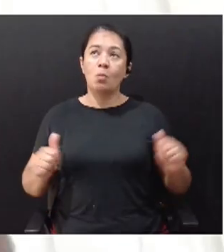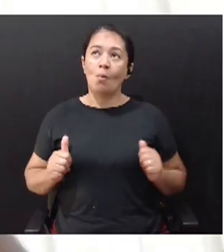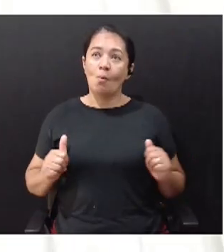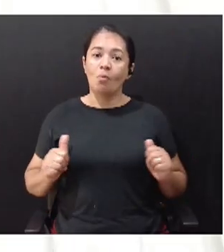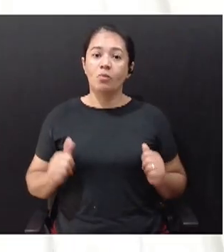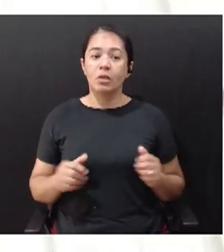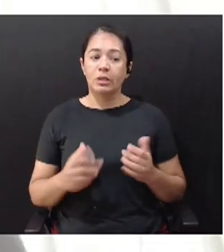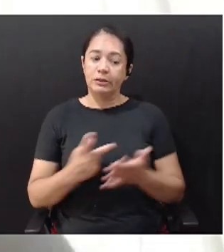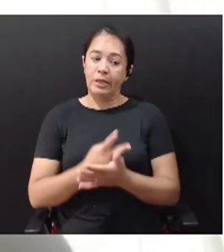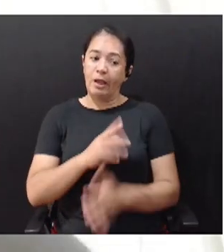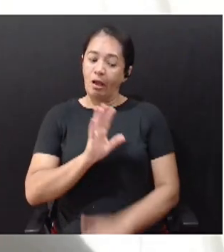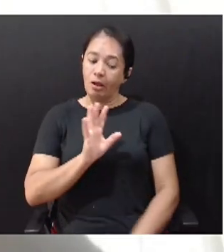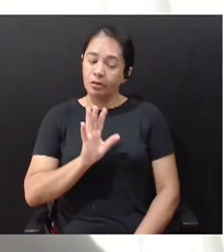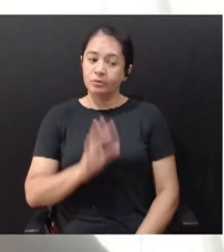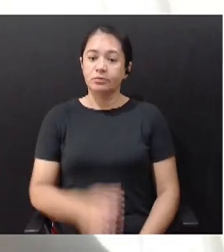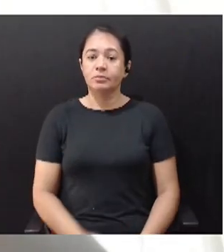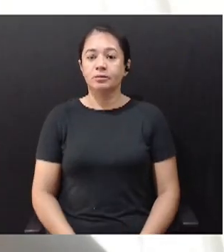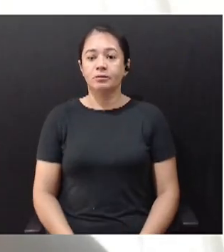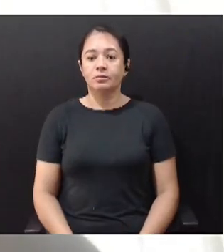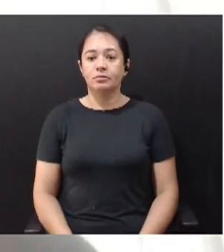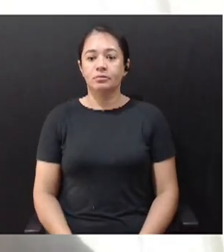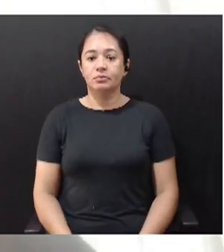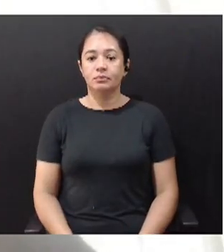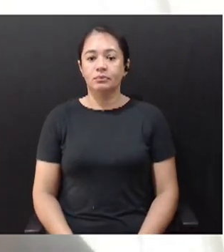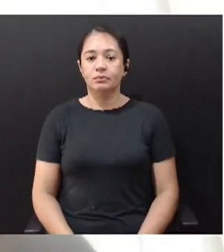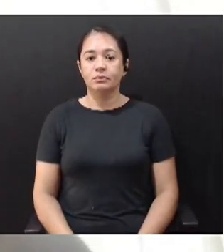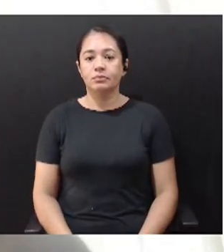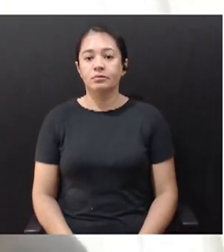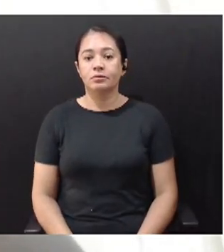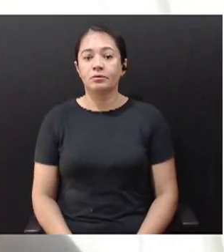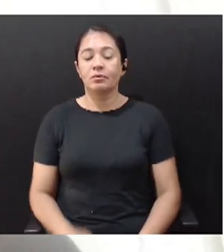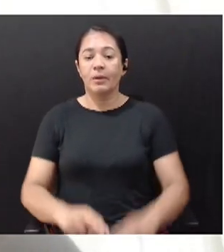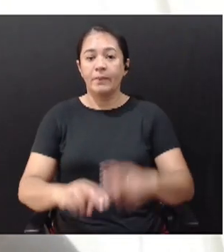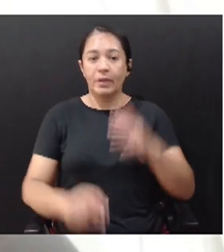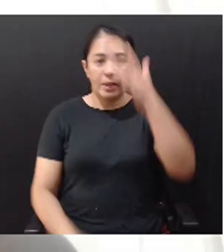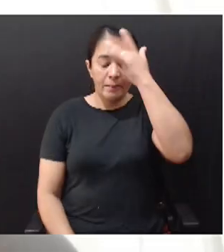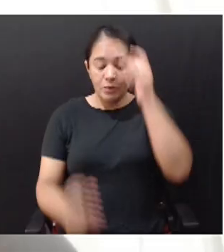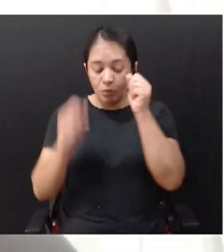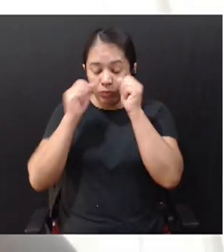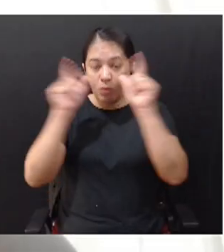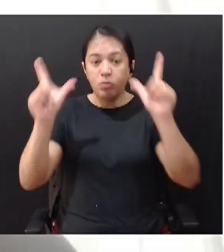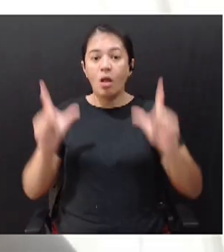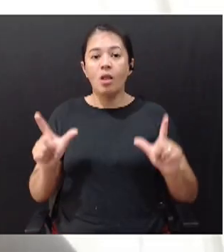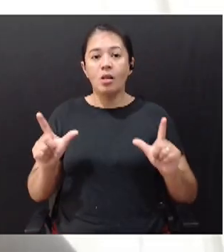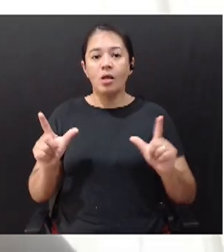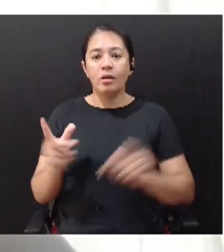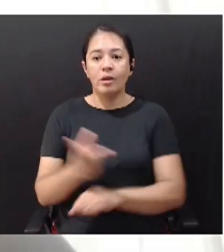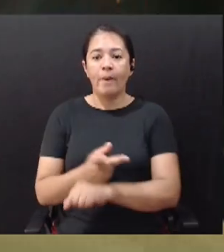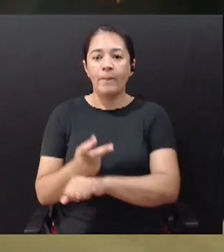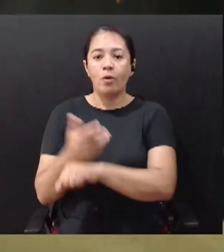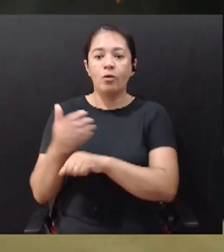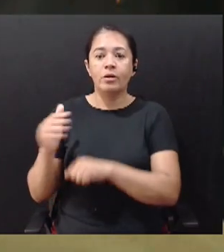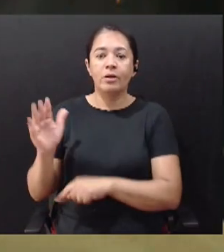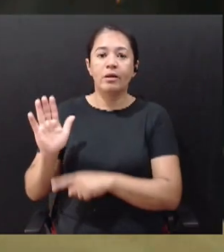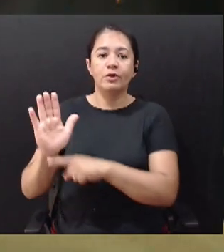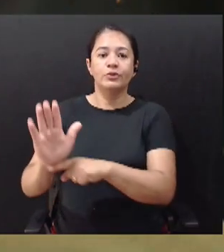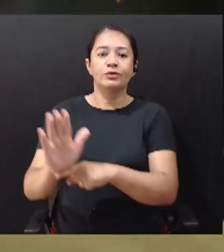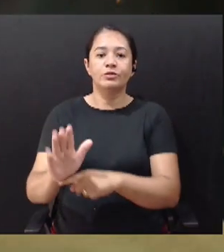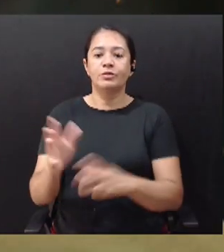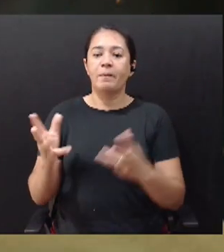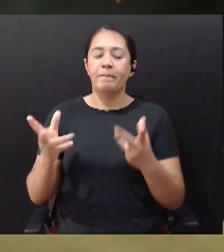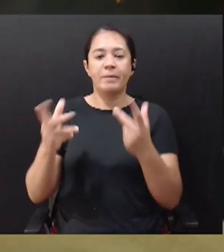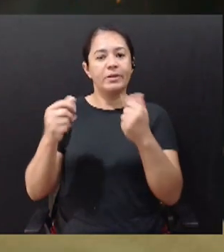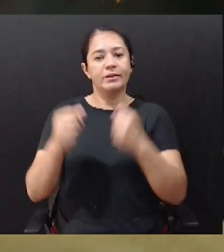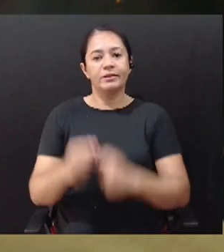E aí isso faz com que a pessoa desperte e vá procurar uma ajuda. Excelente. Agora, tem